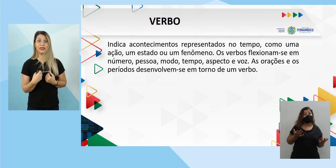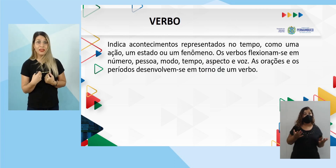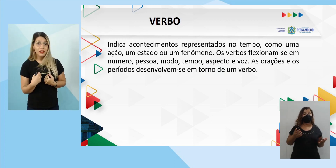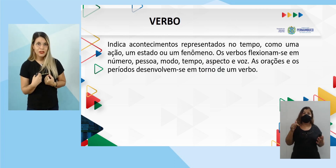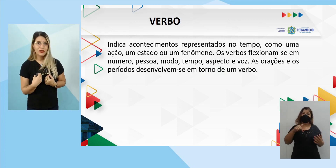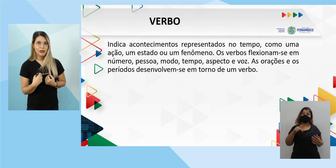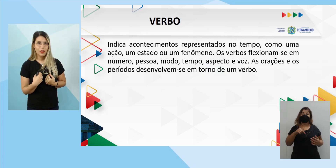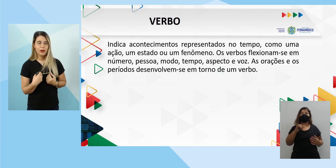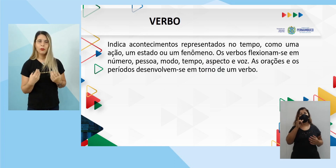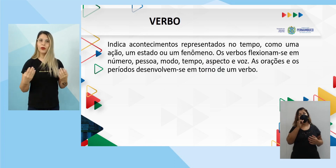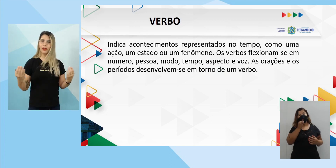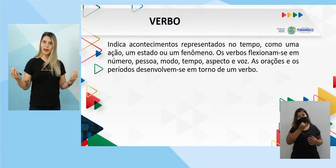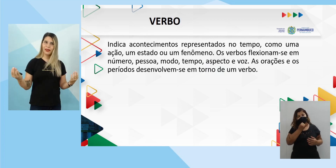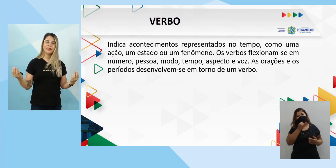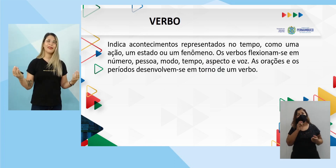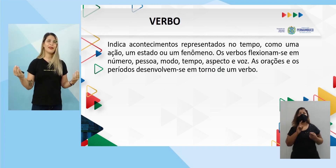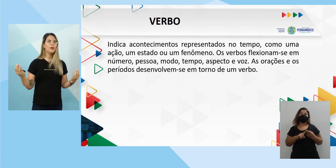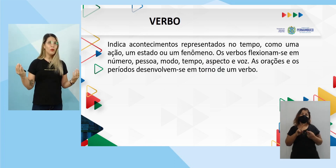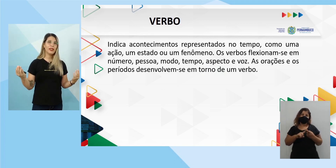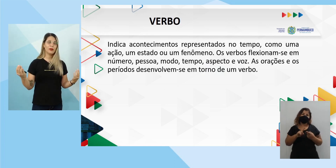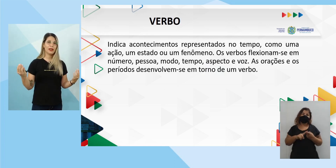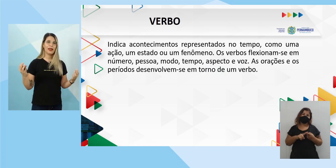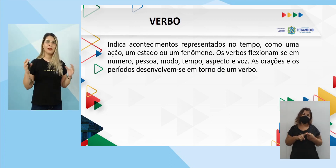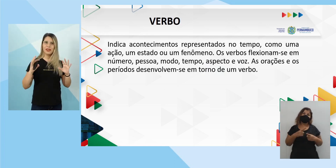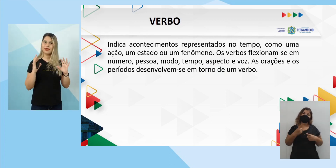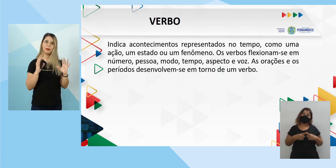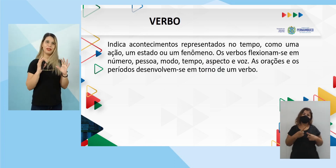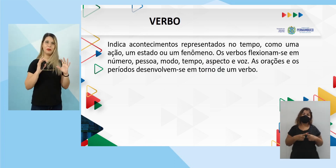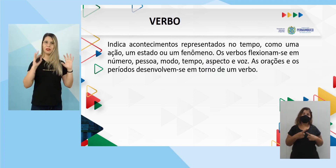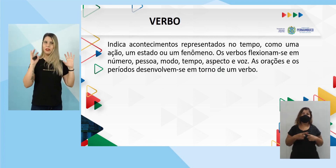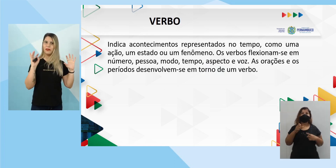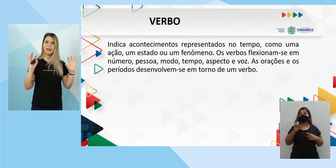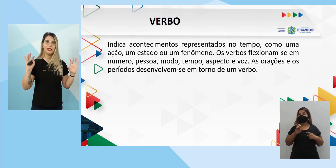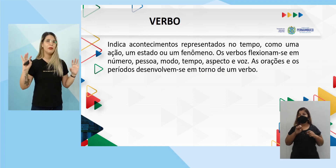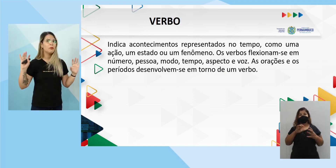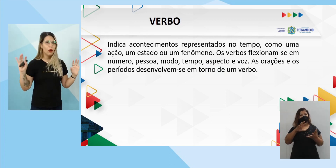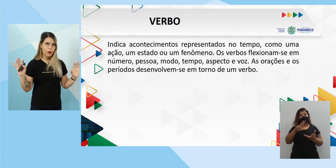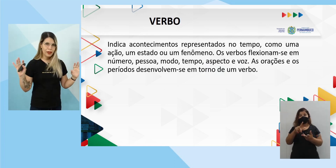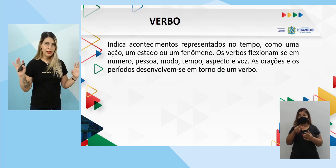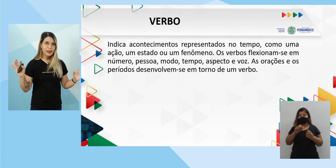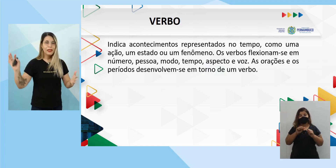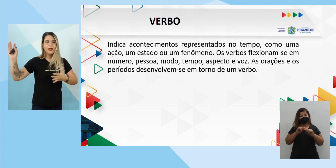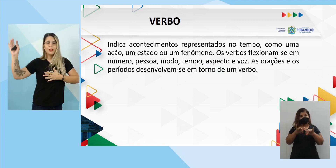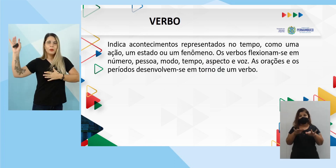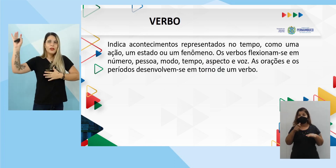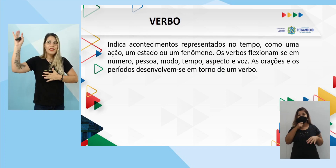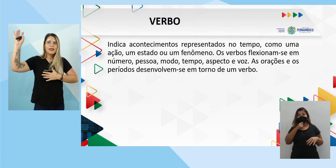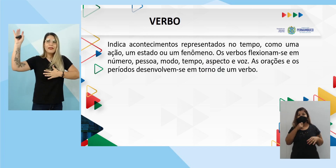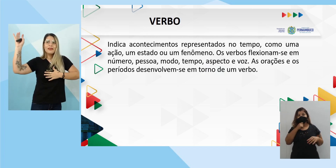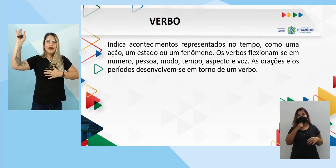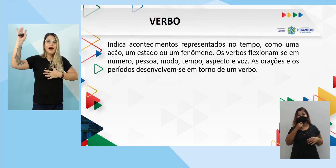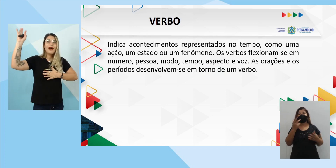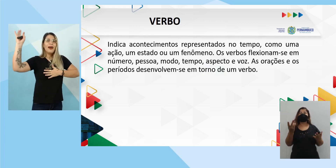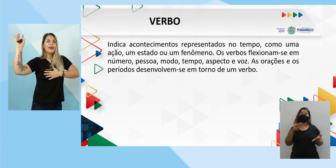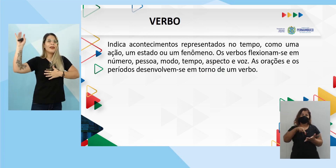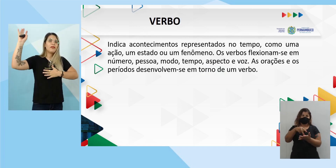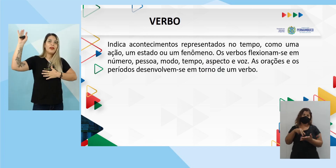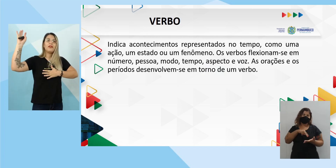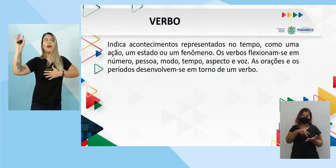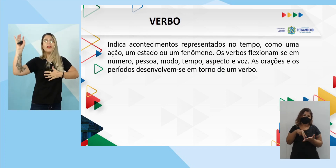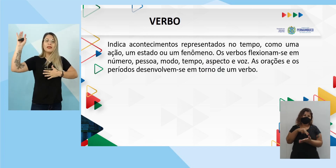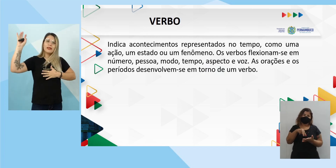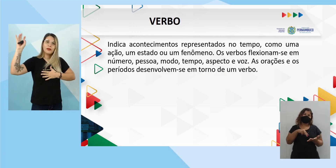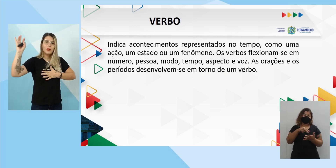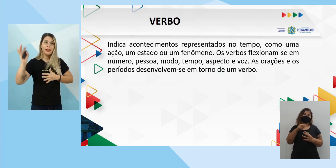estou triste também, porque seria muito legal se essa pandemia já tivesse ido embora e a gente pudesse dançar aquele